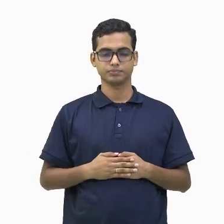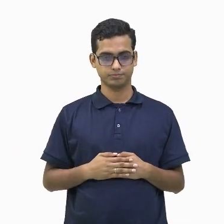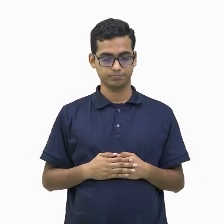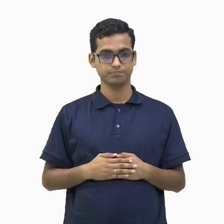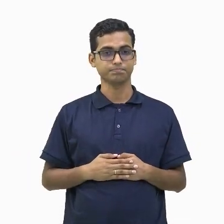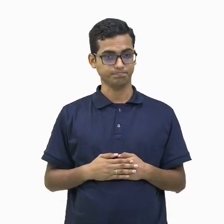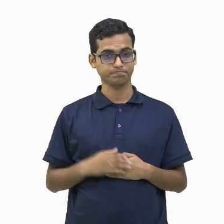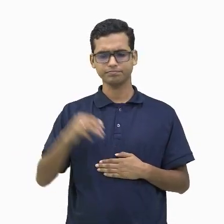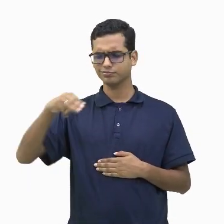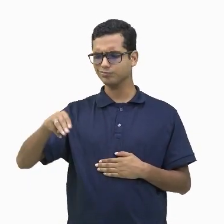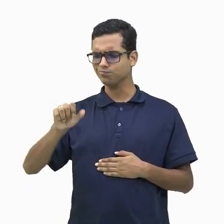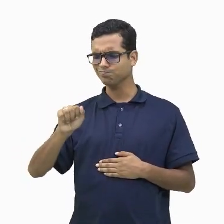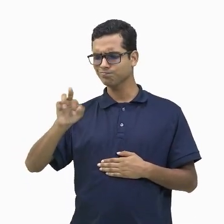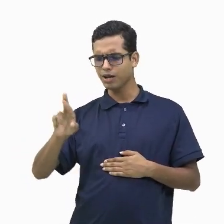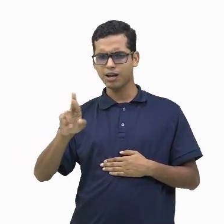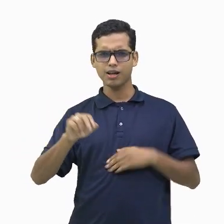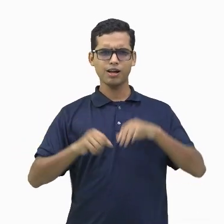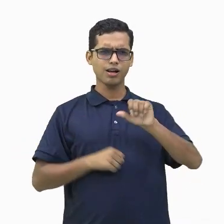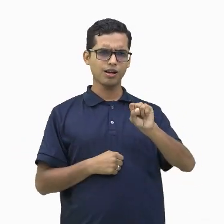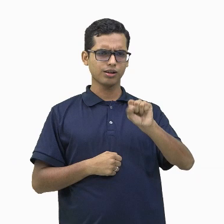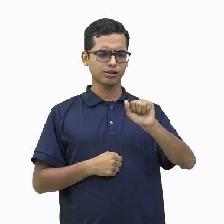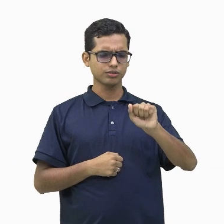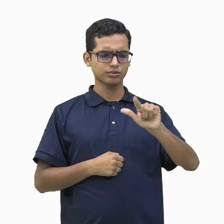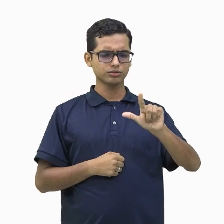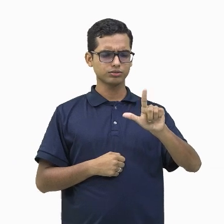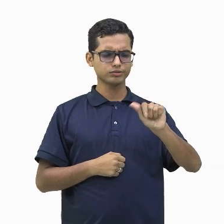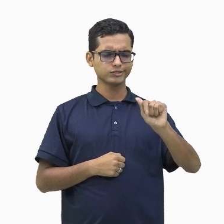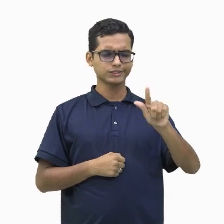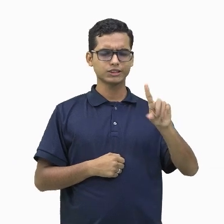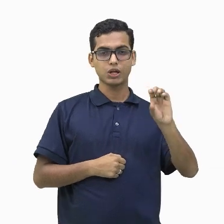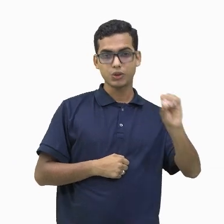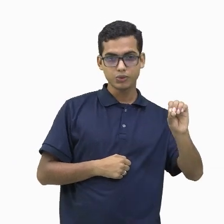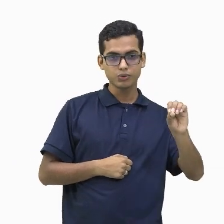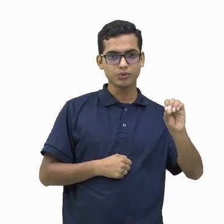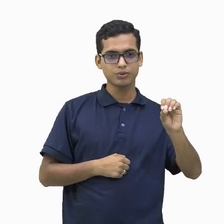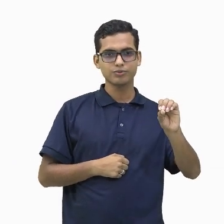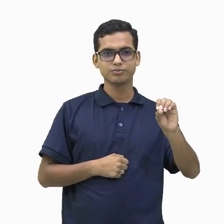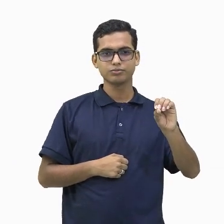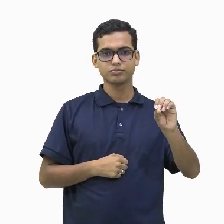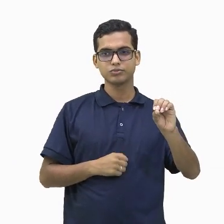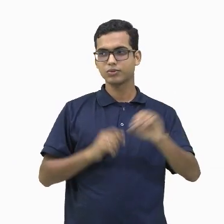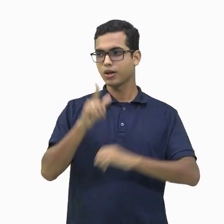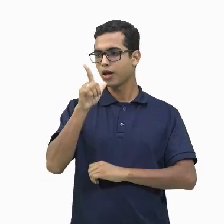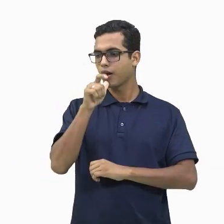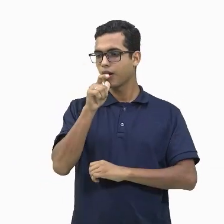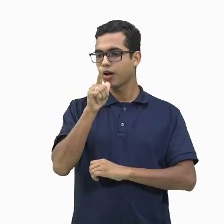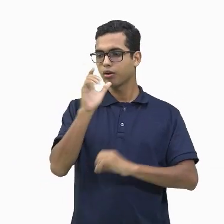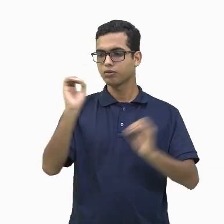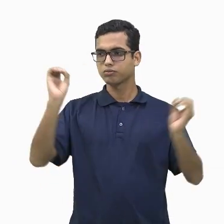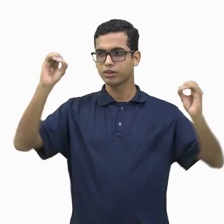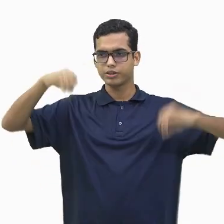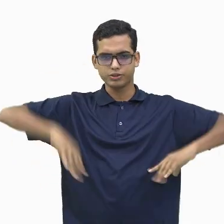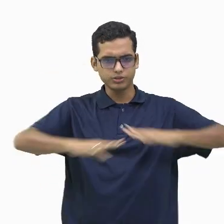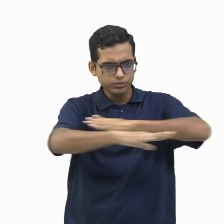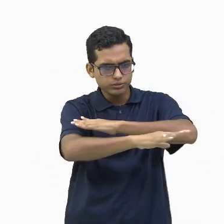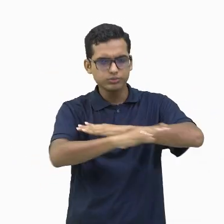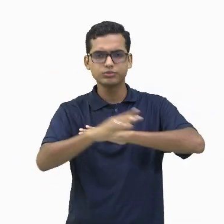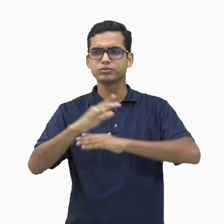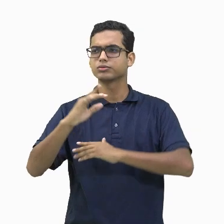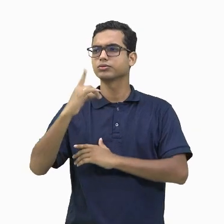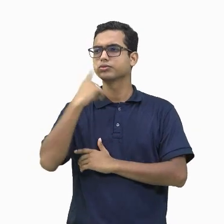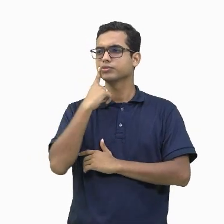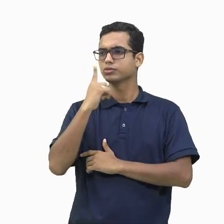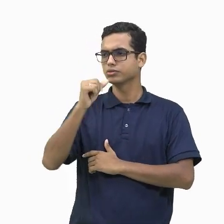diferentes, mas todo mar é salgado, gente, certo? A água do mar é salgada. E aí ele vai e